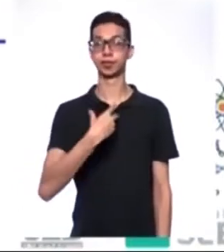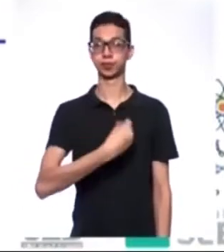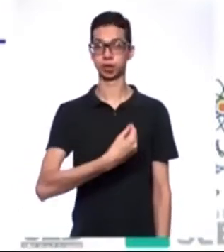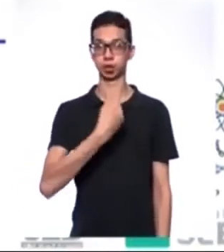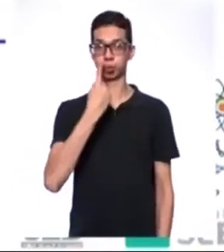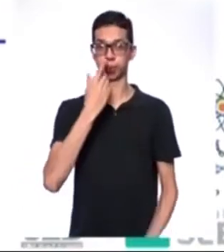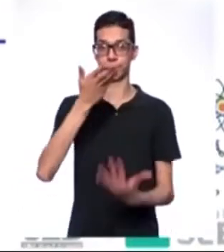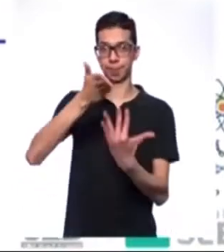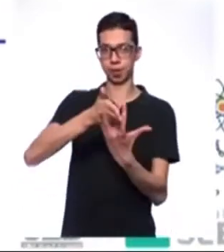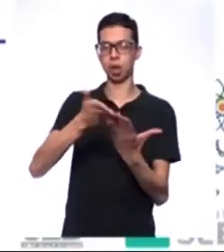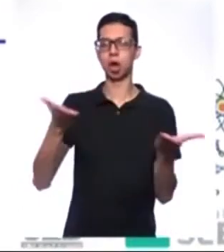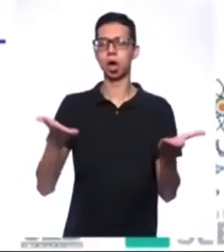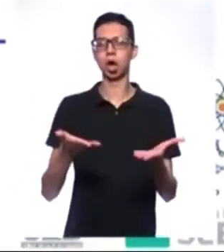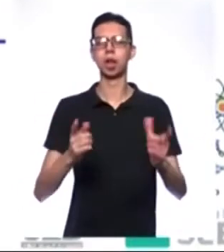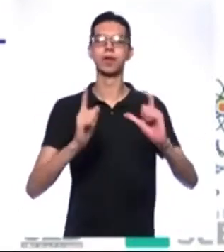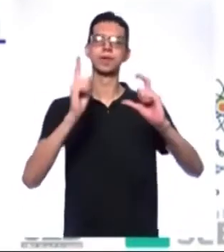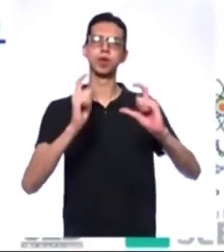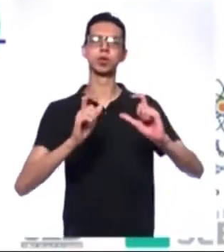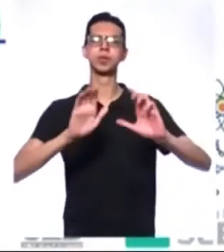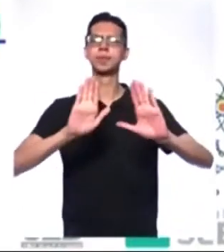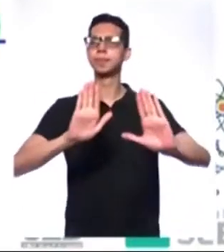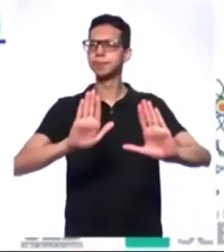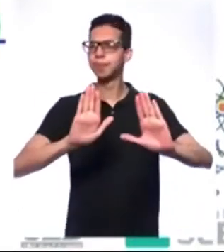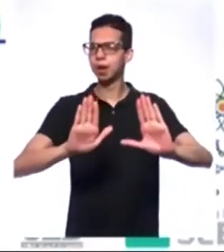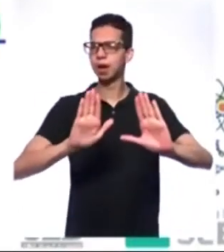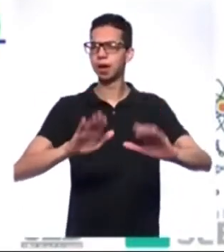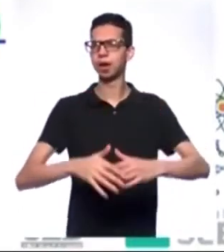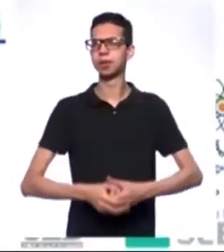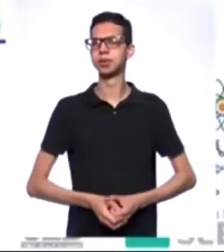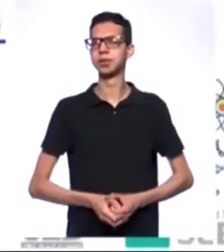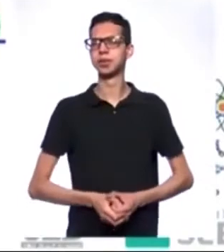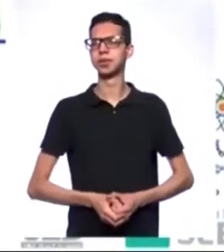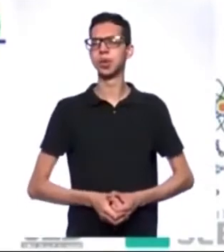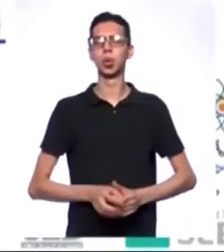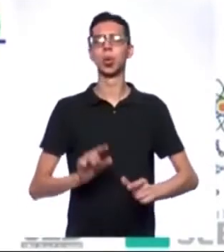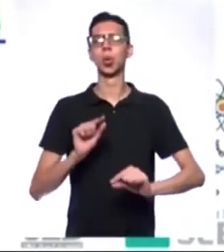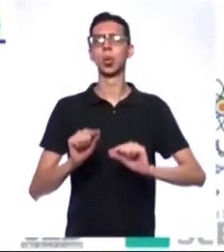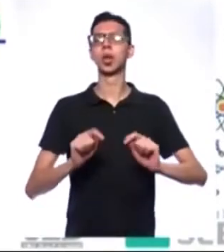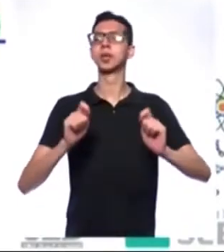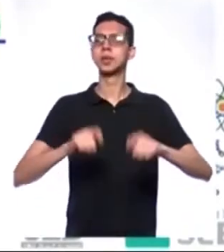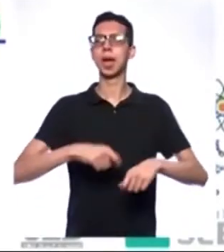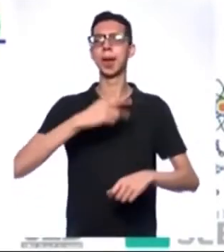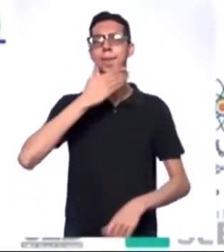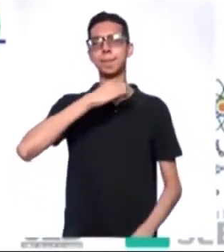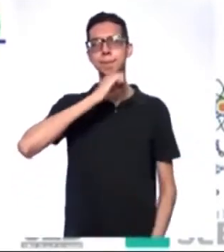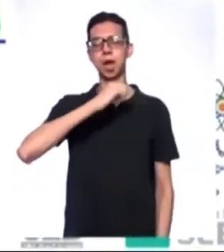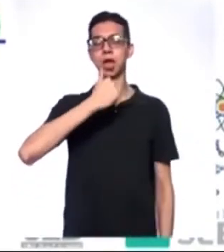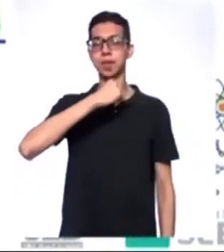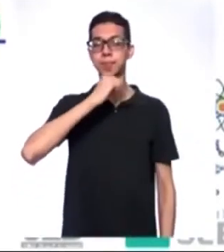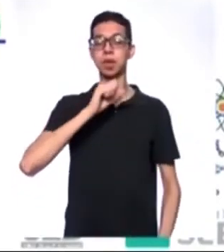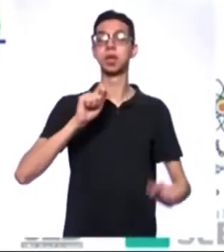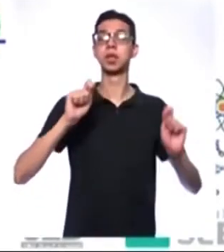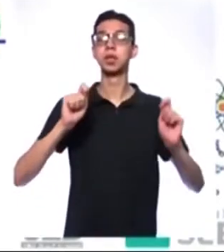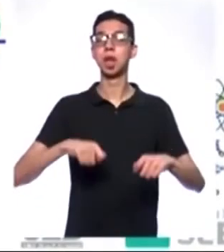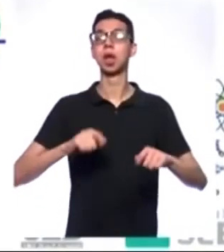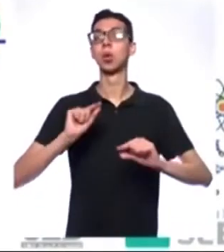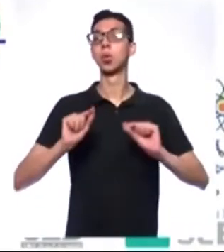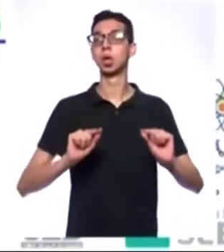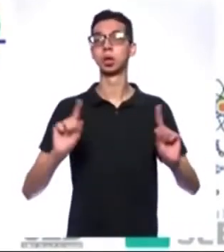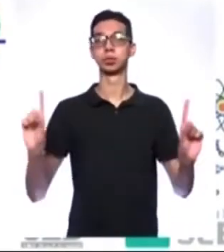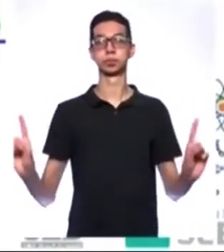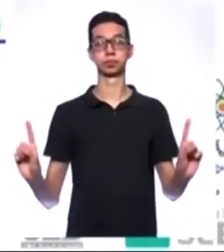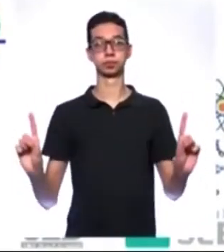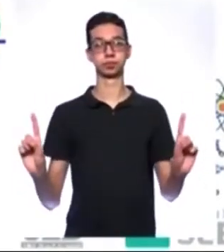lá e bate a foto mas espera um pouco pessoal o que que eu posso fazer com o pai com a mãe eu posso trocar de